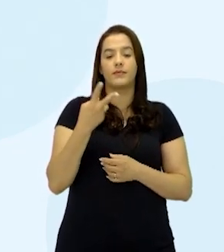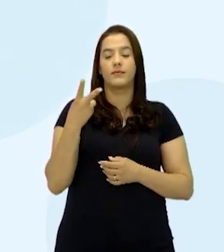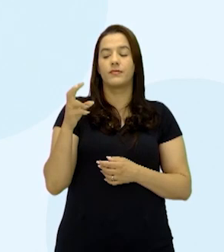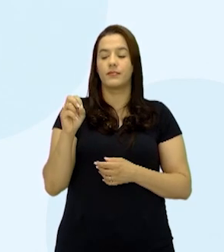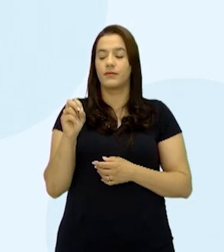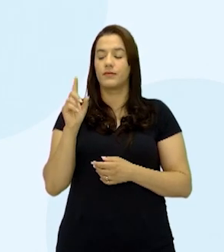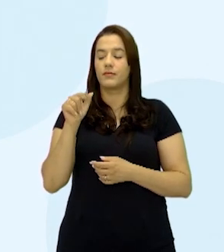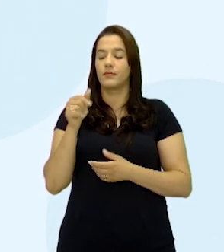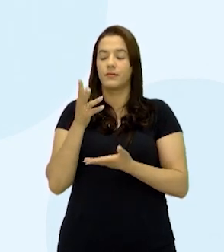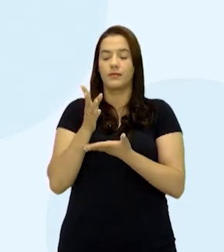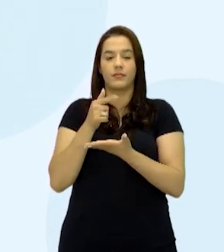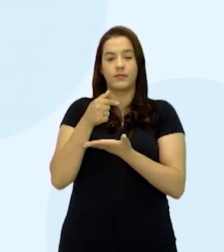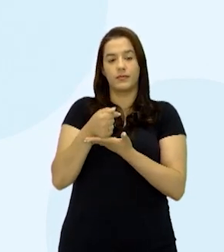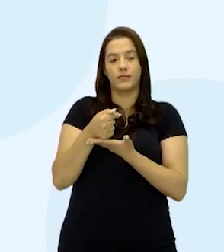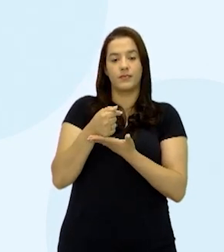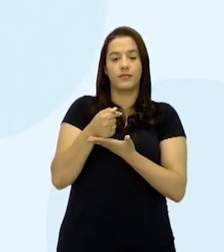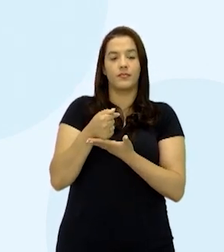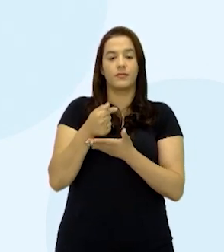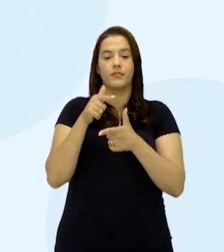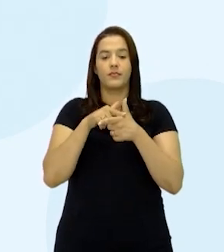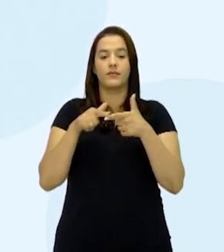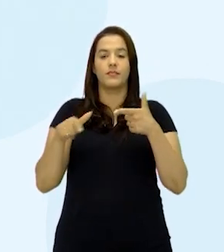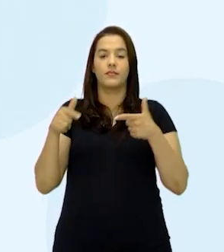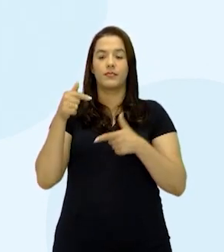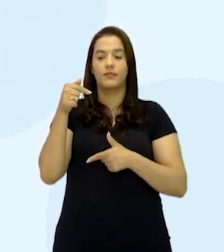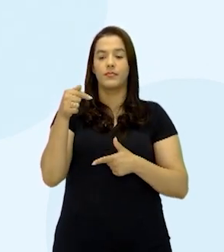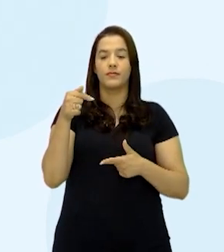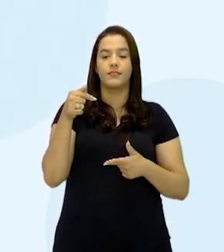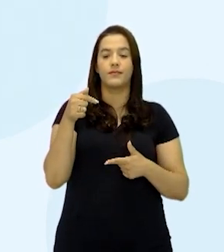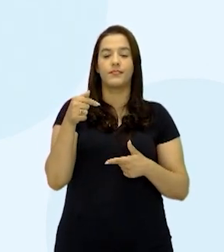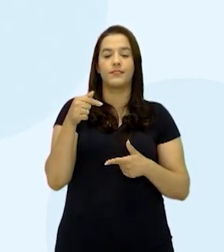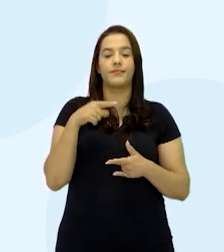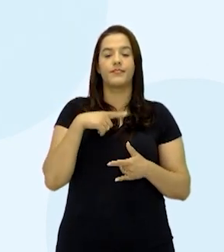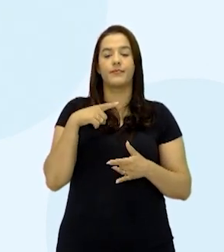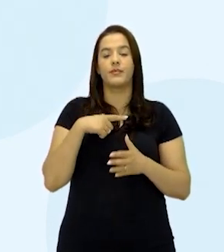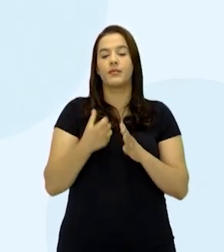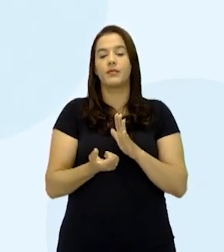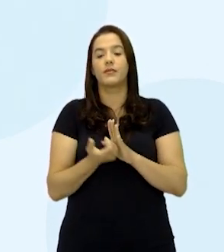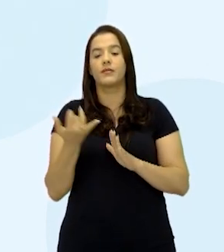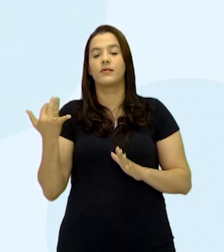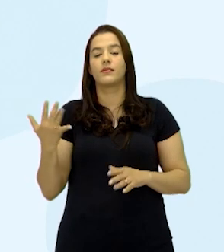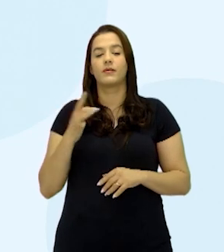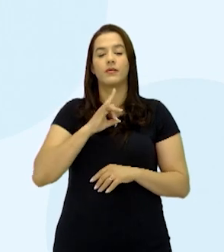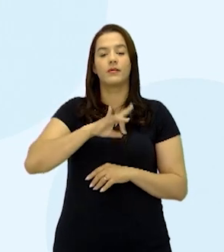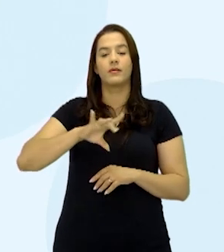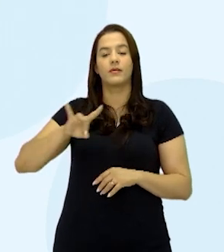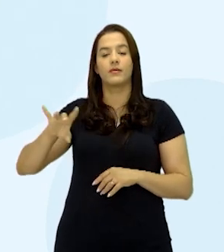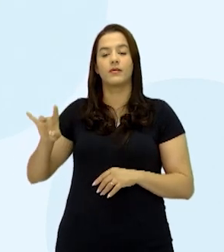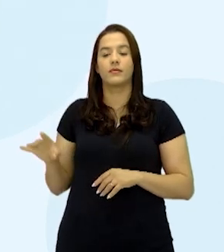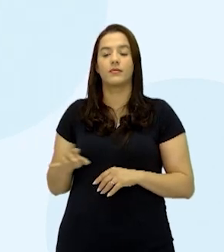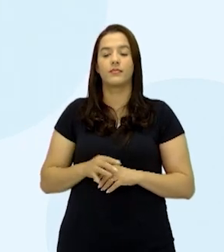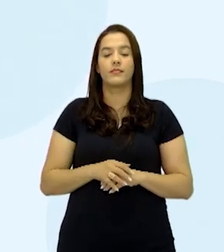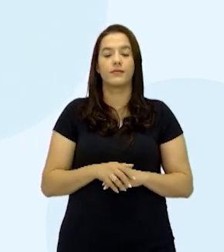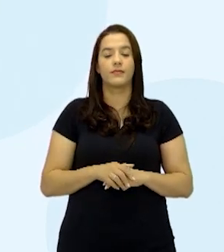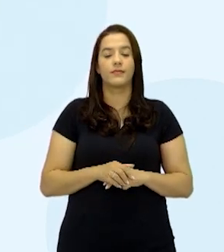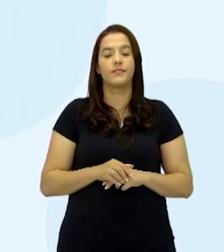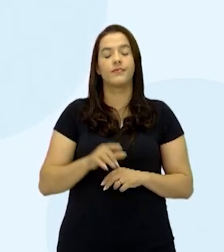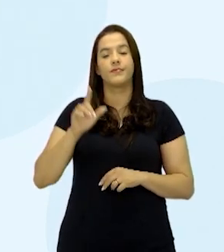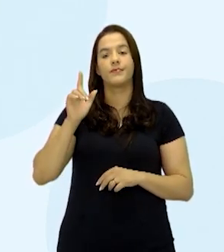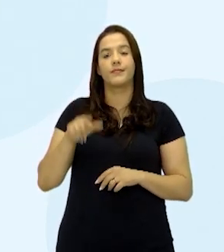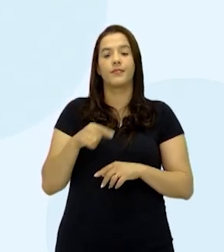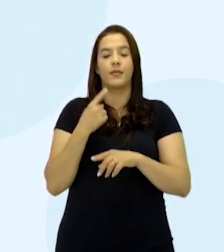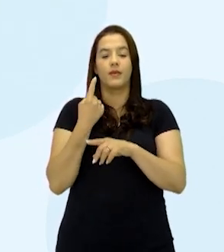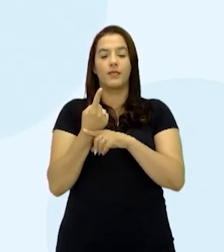se eu dividir o 420 por 7, né? Eu vou ter quanto é que vale cada uma delas. Sim. E aí eu posso dizer